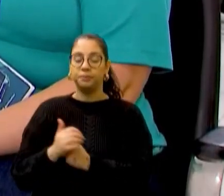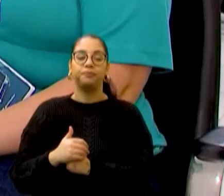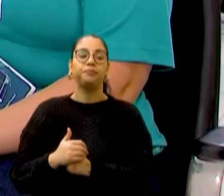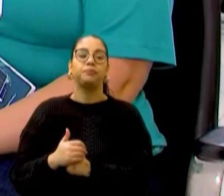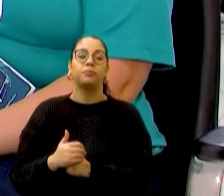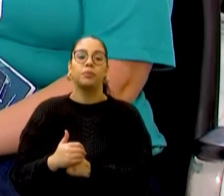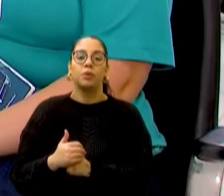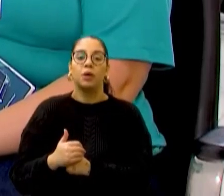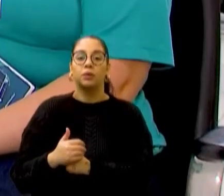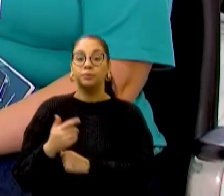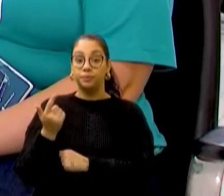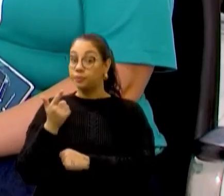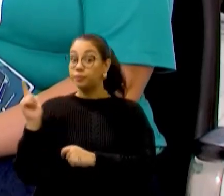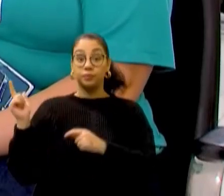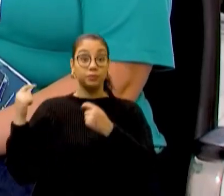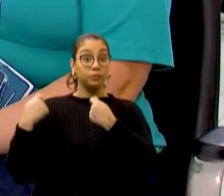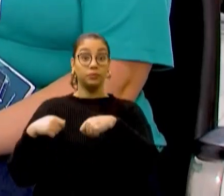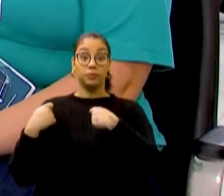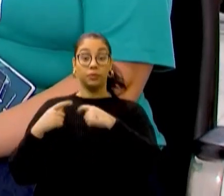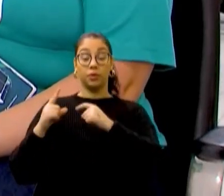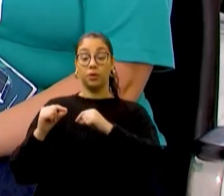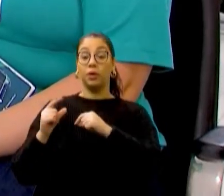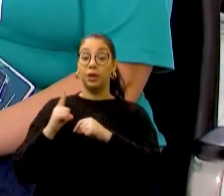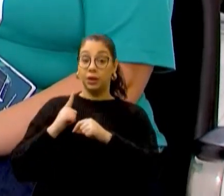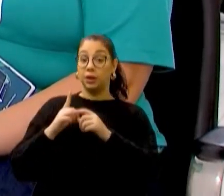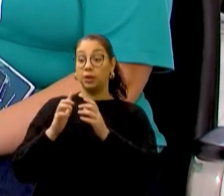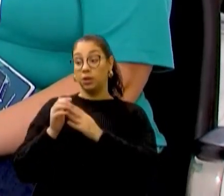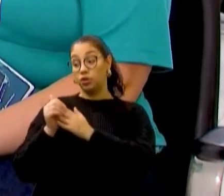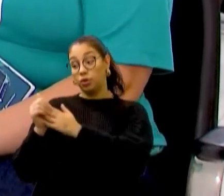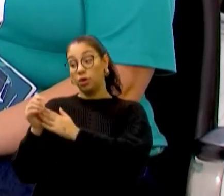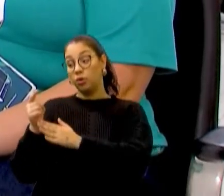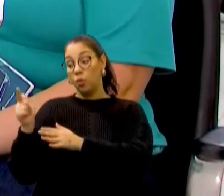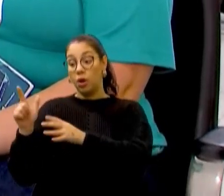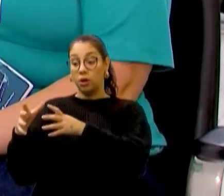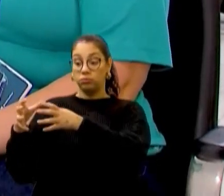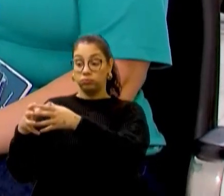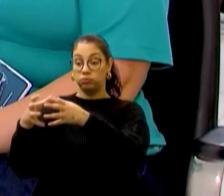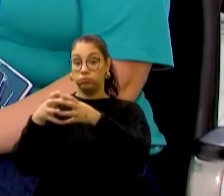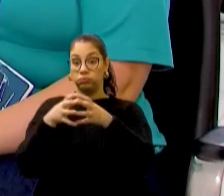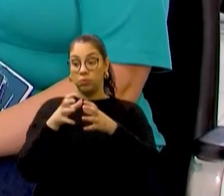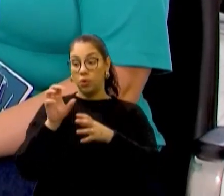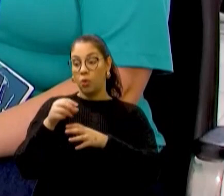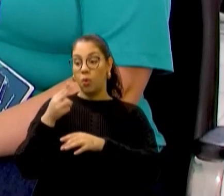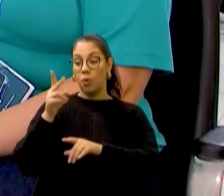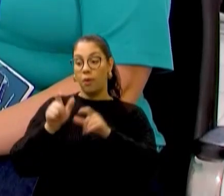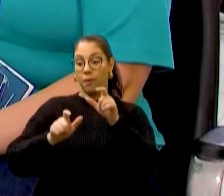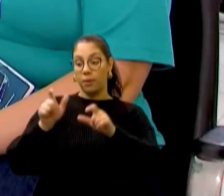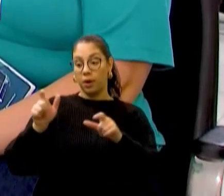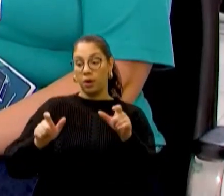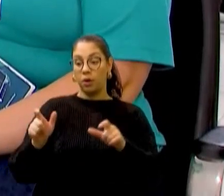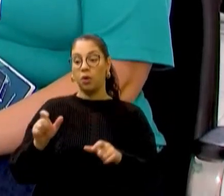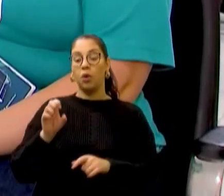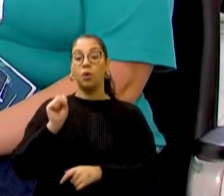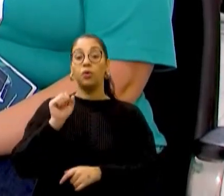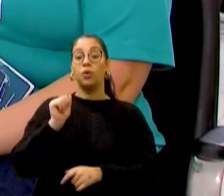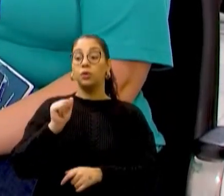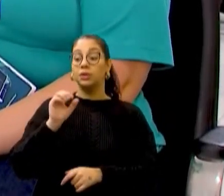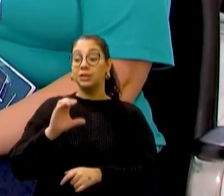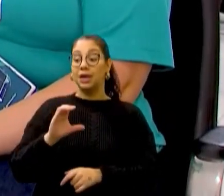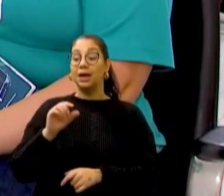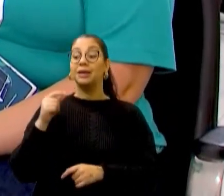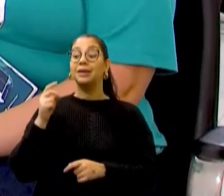né sendo outras necessidades são direcionadas para essas pessoas ou setores e